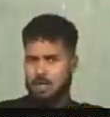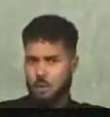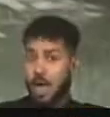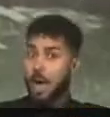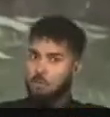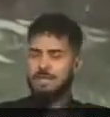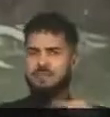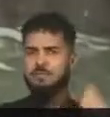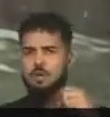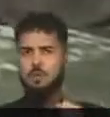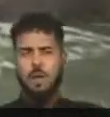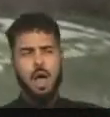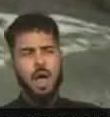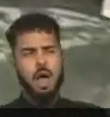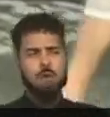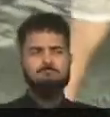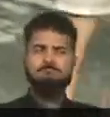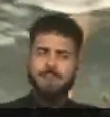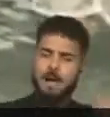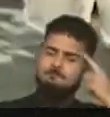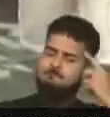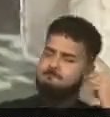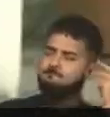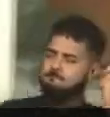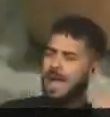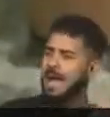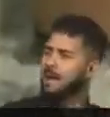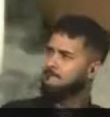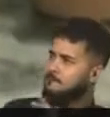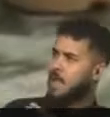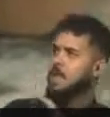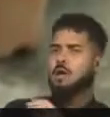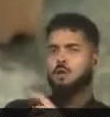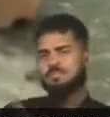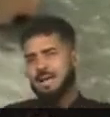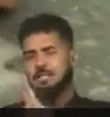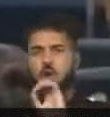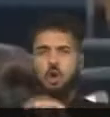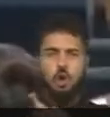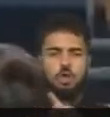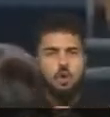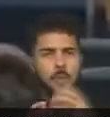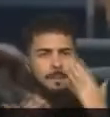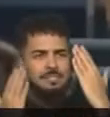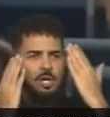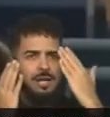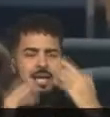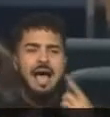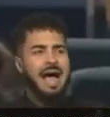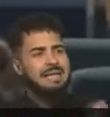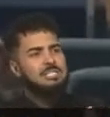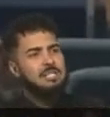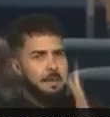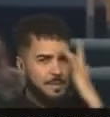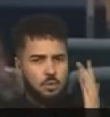integrado vai possibilitar a participação de universidades, ONGs e grupos de psicanálise na assistência a pessoas em situação de vulnerabilidade.